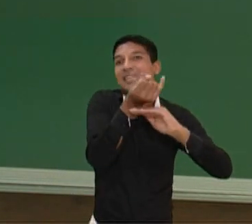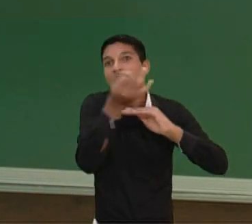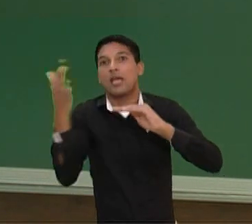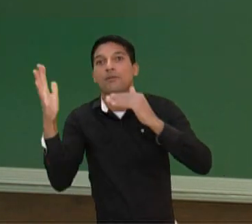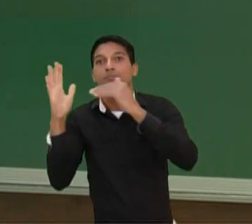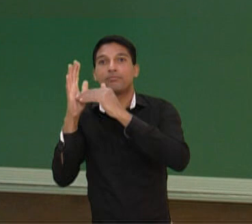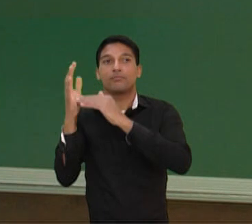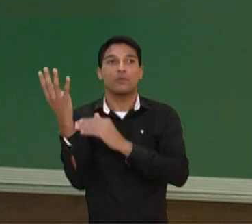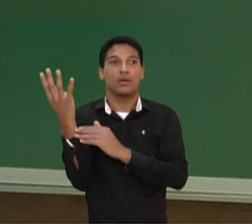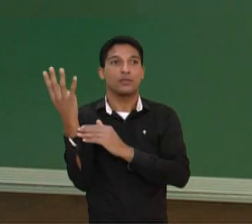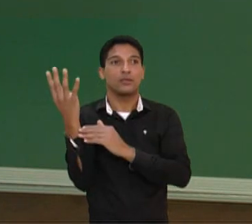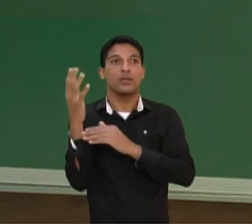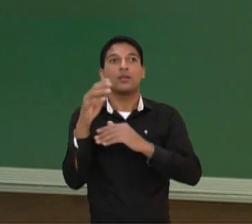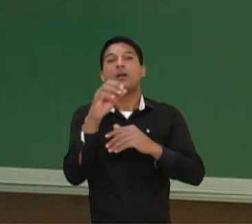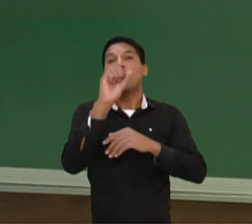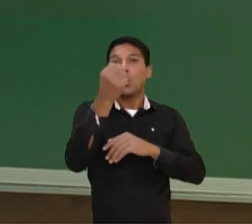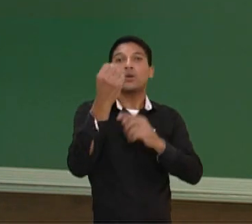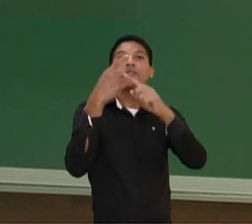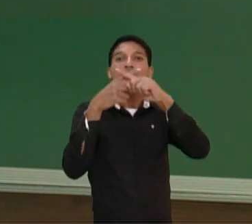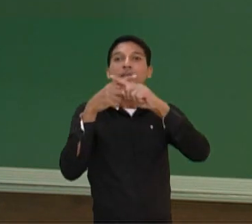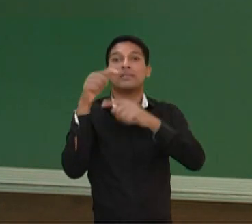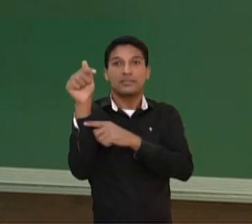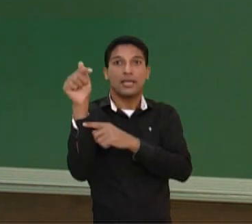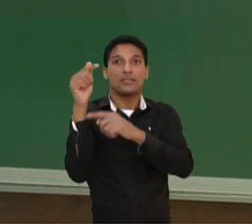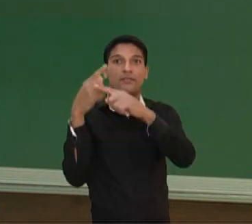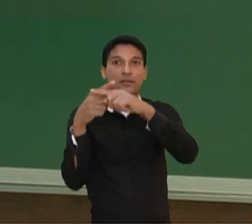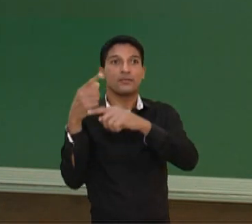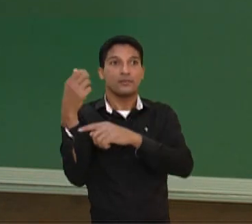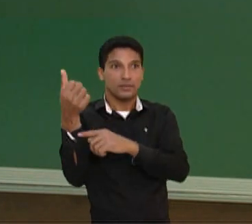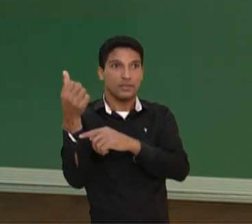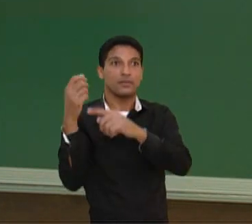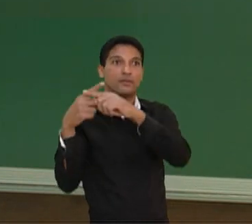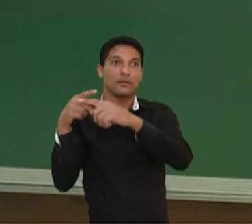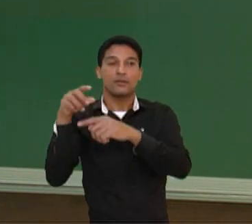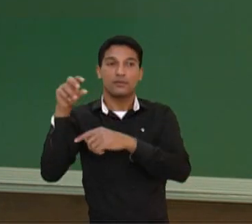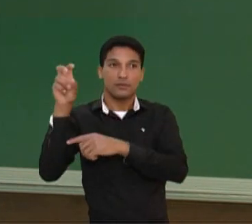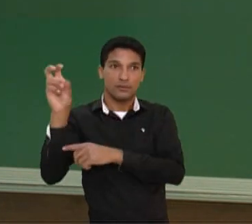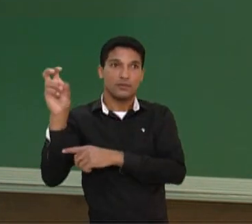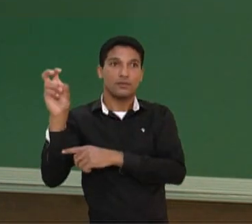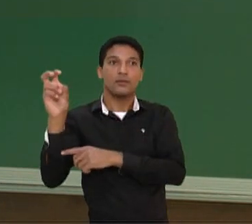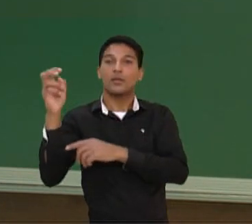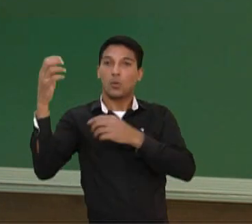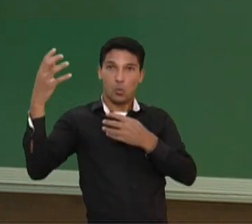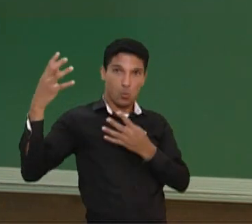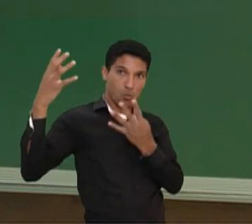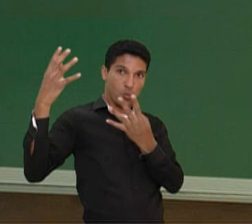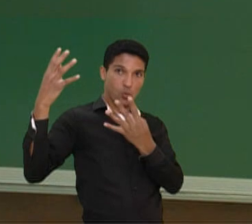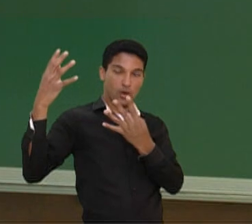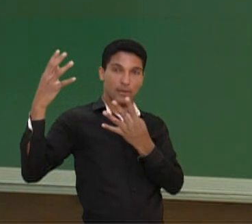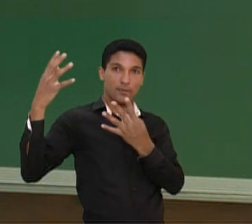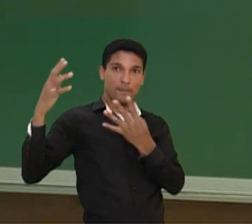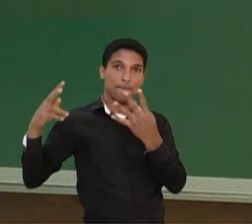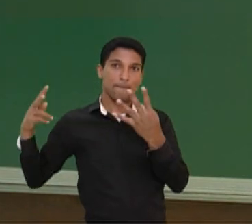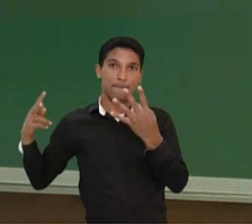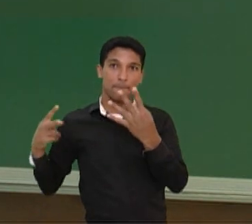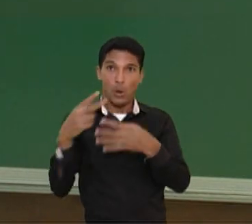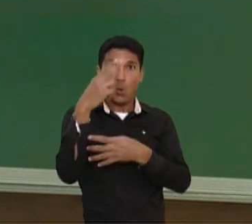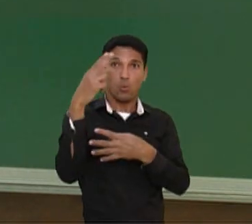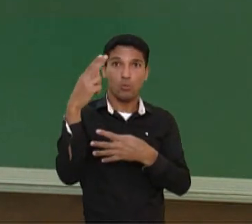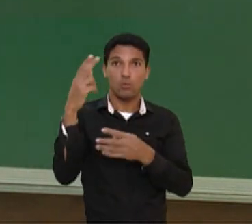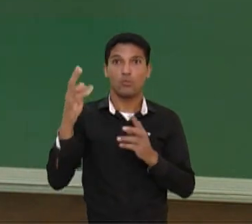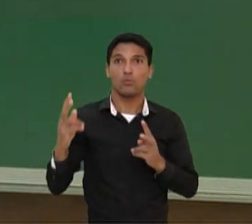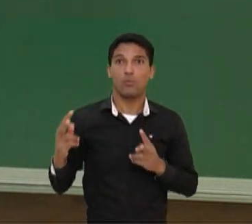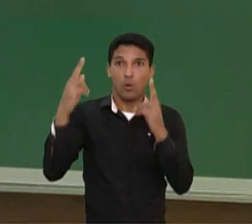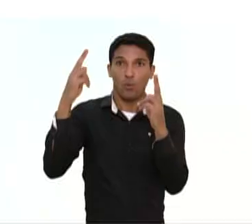8 vezes 7 vezes 6 vezes 5 vezes 4 fatorial. Que eu vou cancelar com o fatorial de baixo, me dá